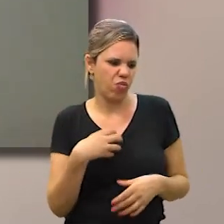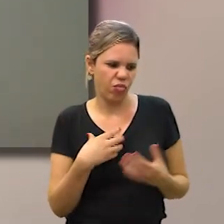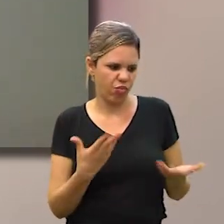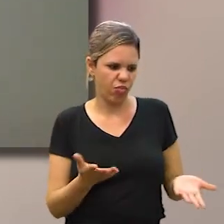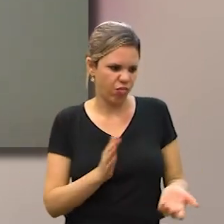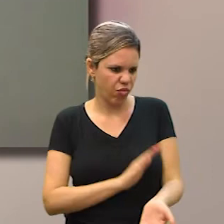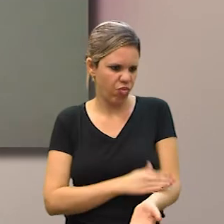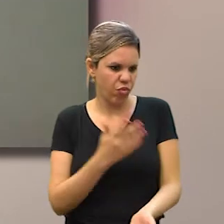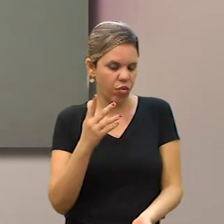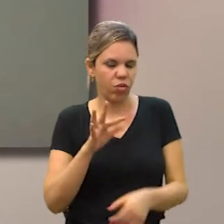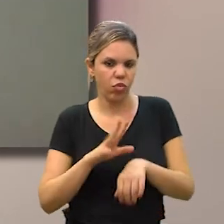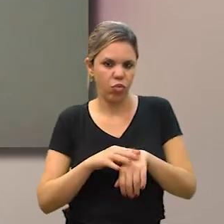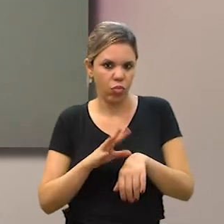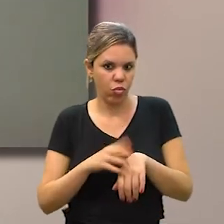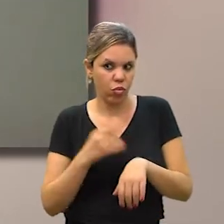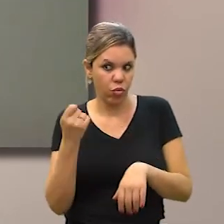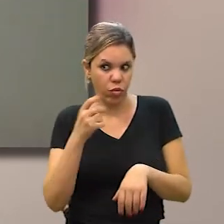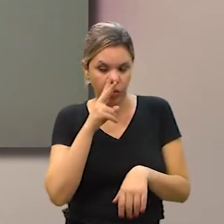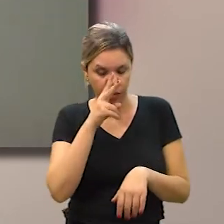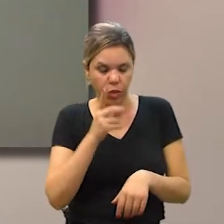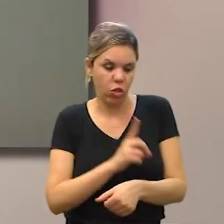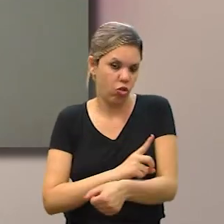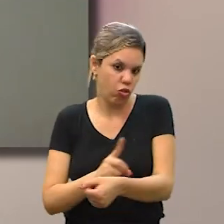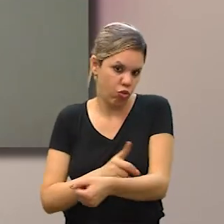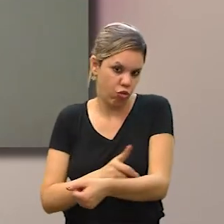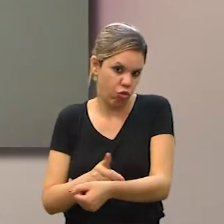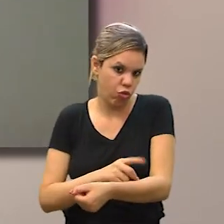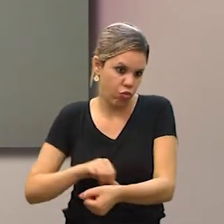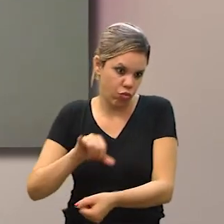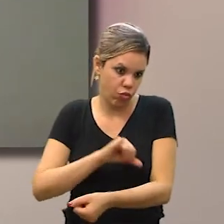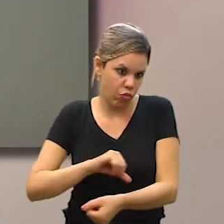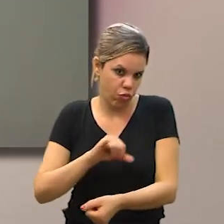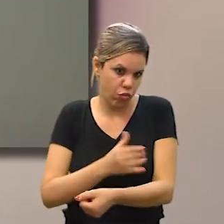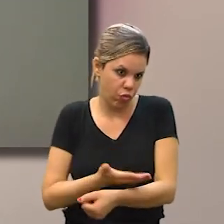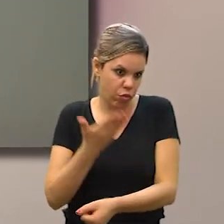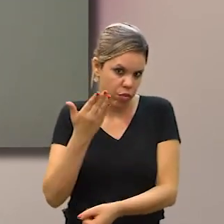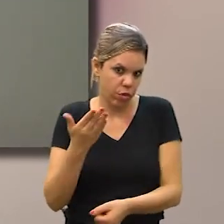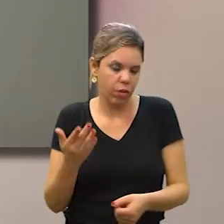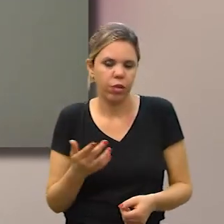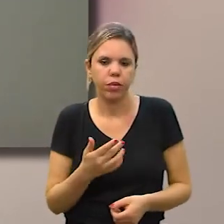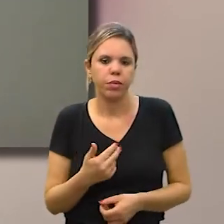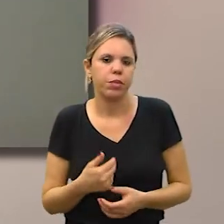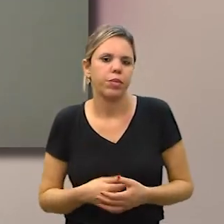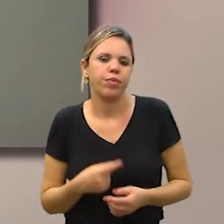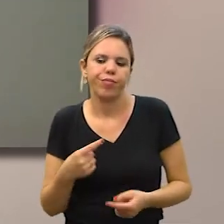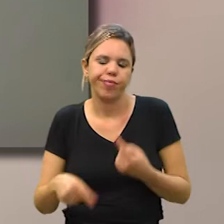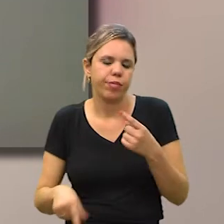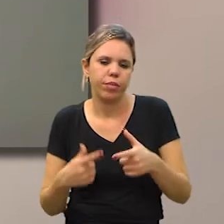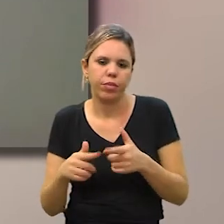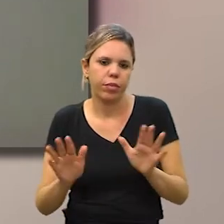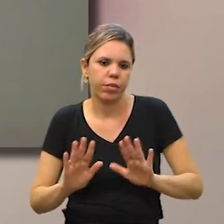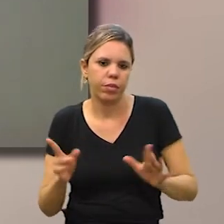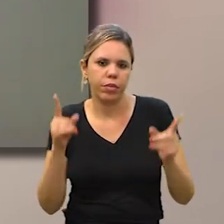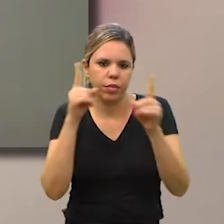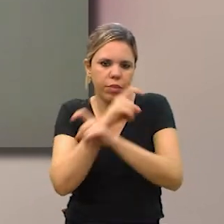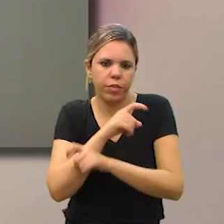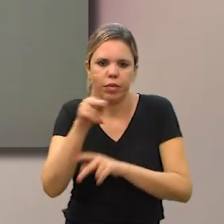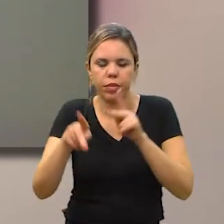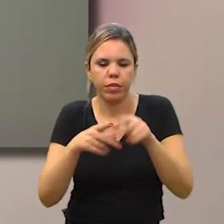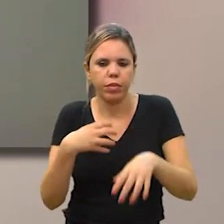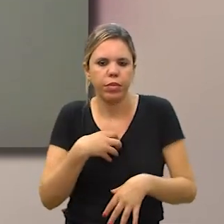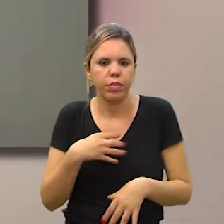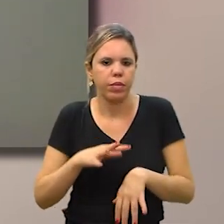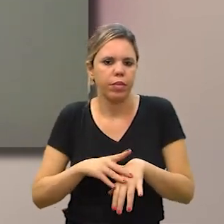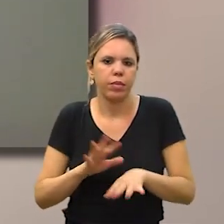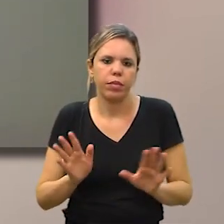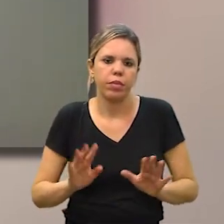foi assim uma doença crônica próprio diabetes o colesterol elevado que não dão muito sintomas é difícil a pessoa